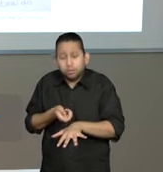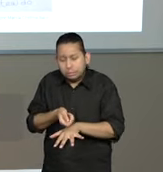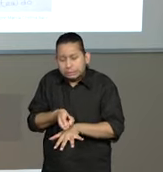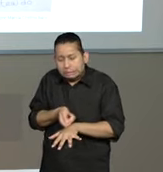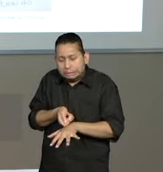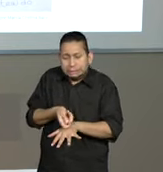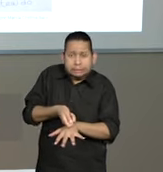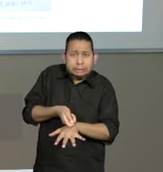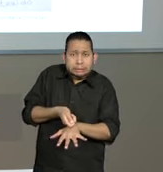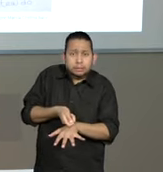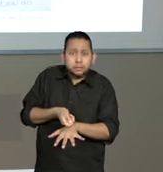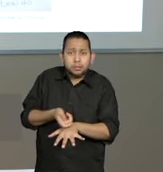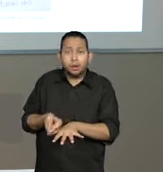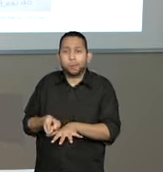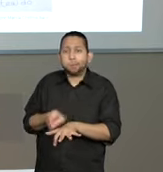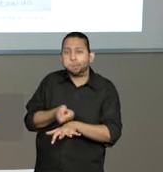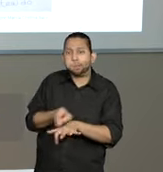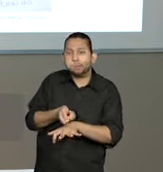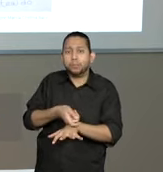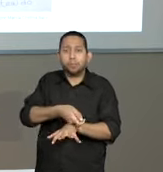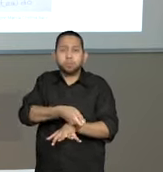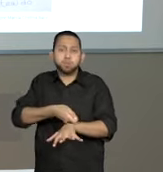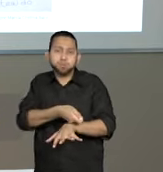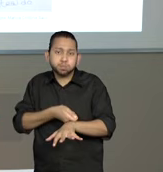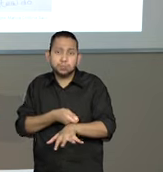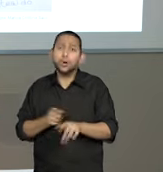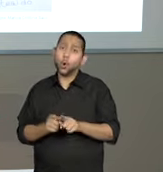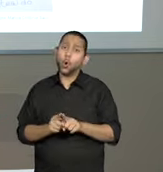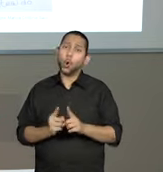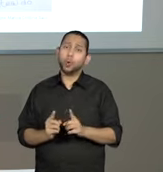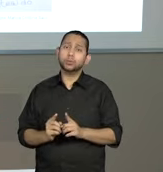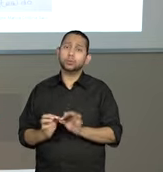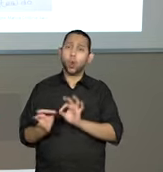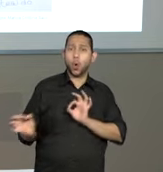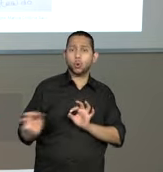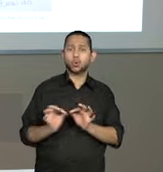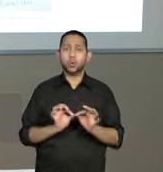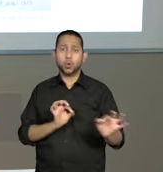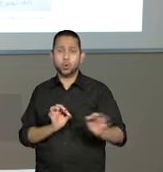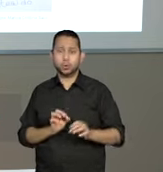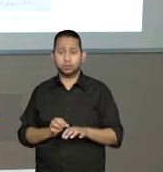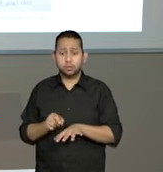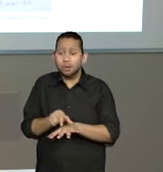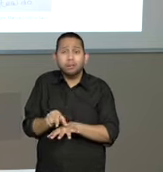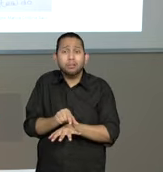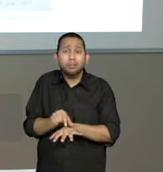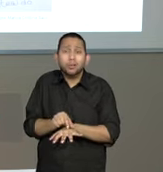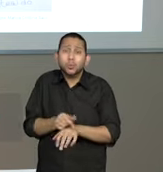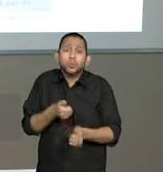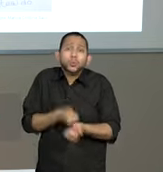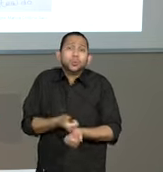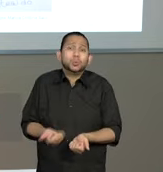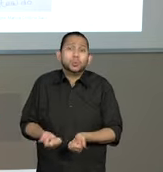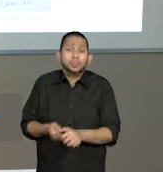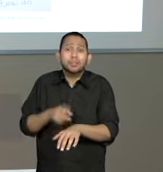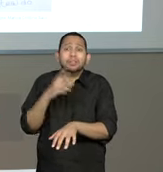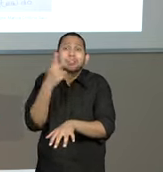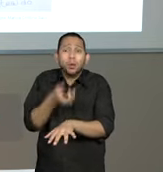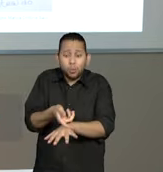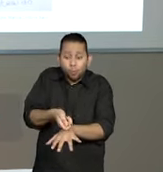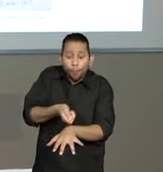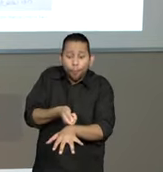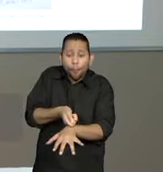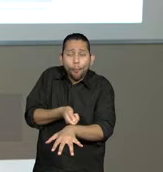muito próxima aqui a divisão, os movimentos deles estão associados. Então, você não